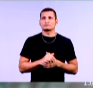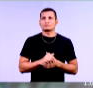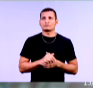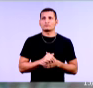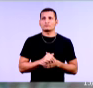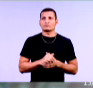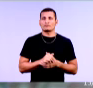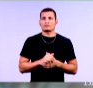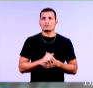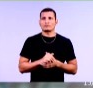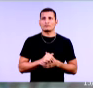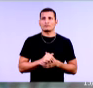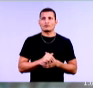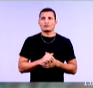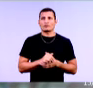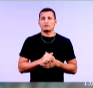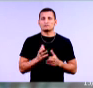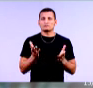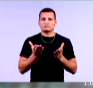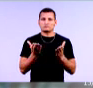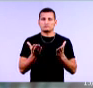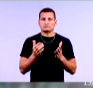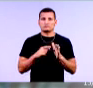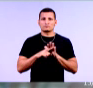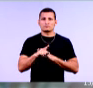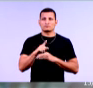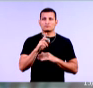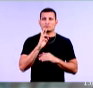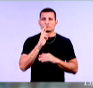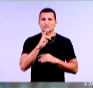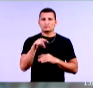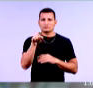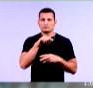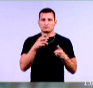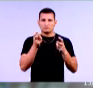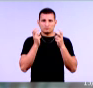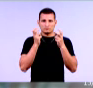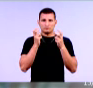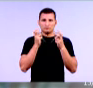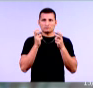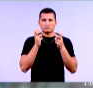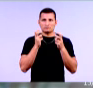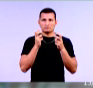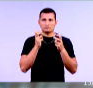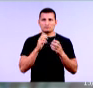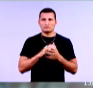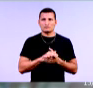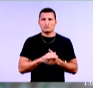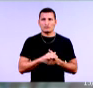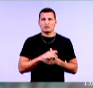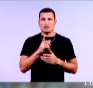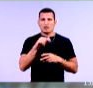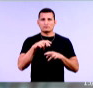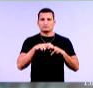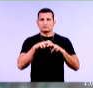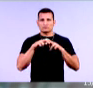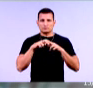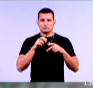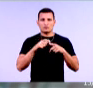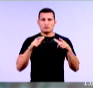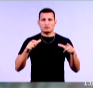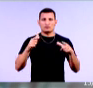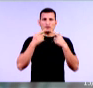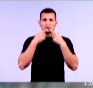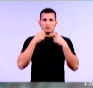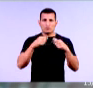E agora vem a grande pergunta, a grande resposta à pergunta, não sei se vocês já tinham percebido isso. É por isso que na maioria das linguagens